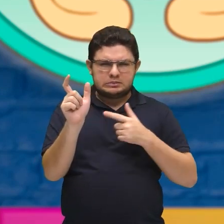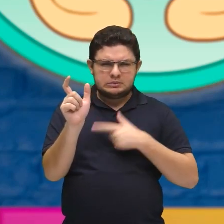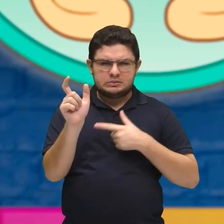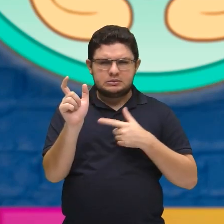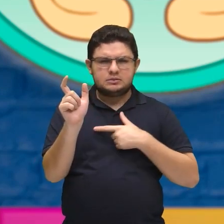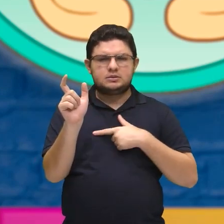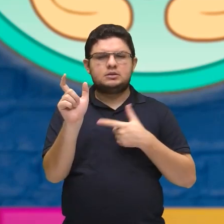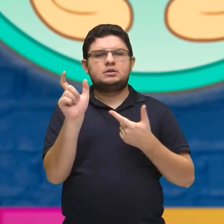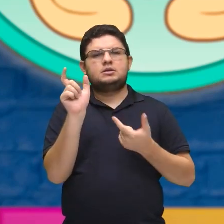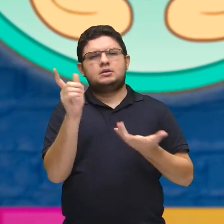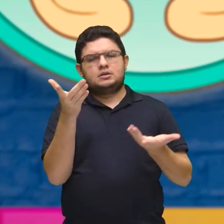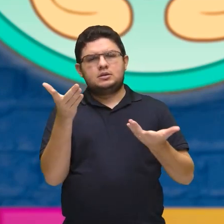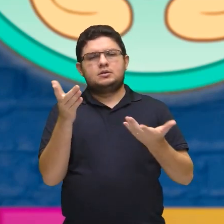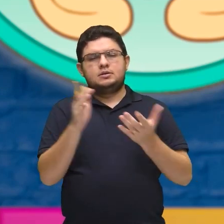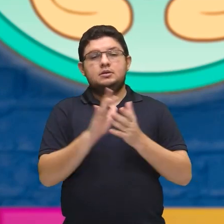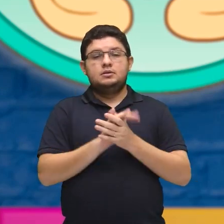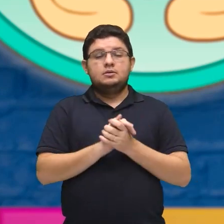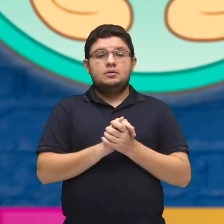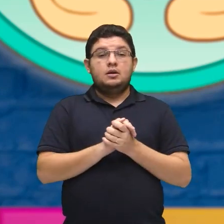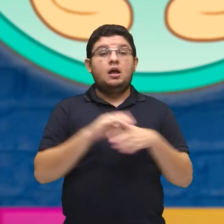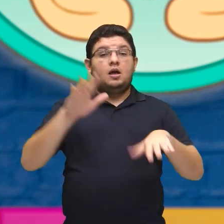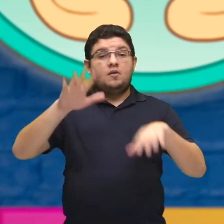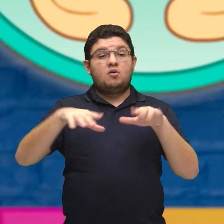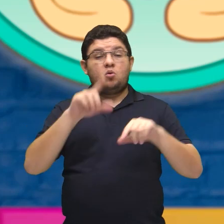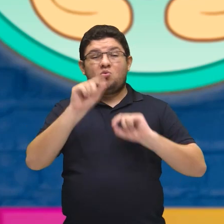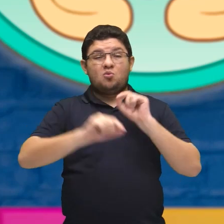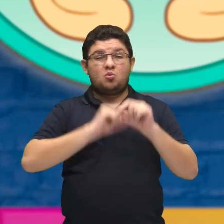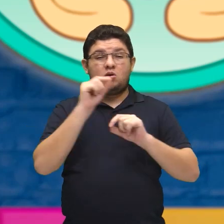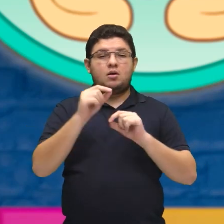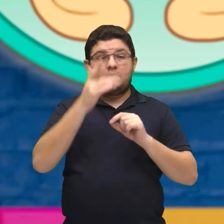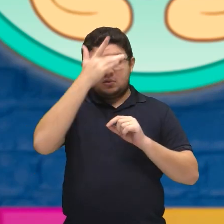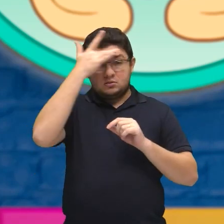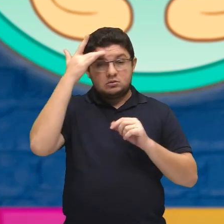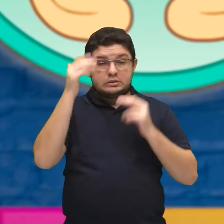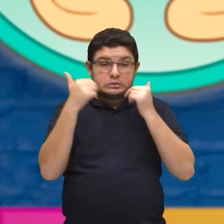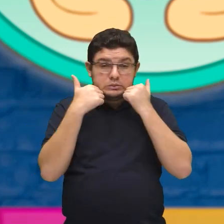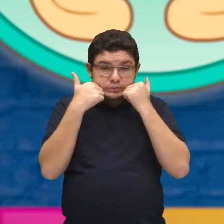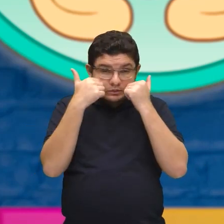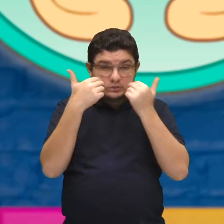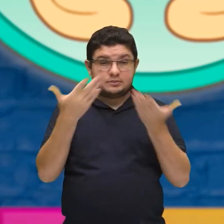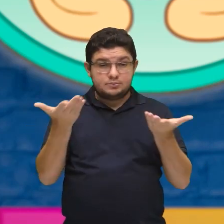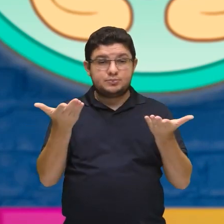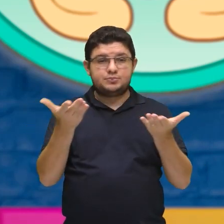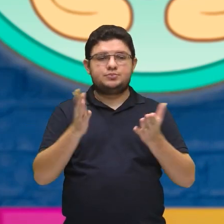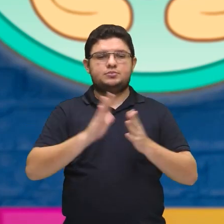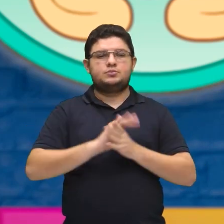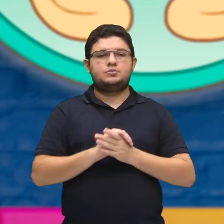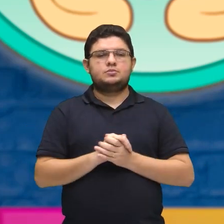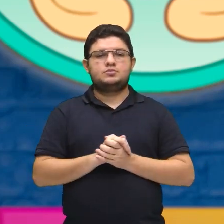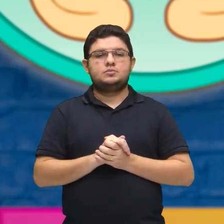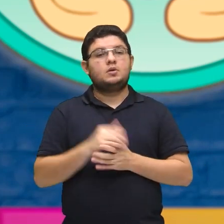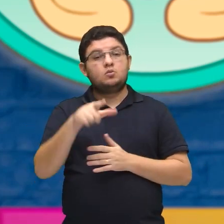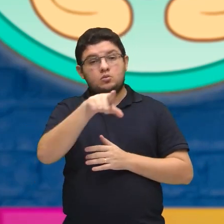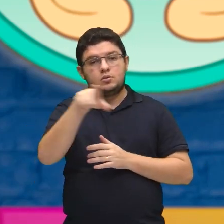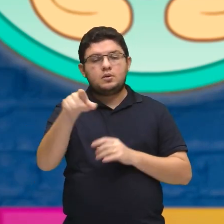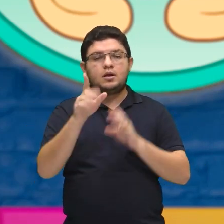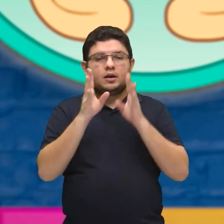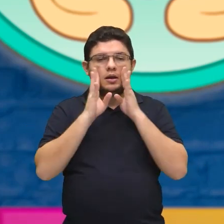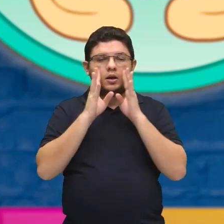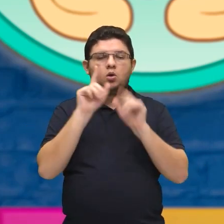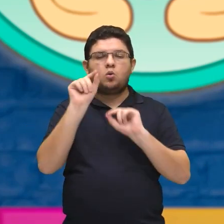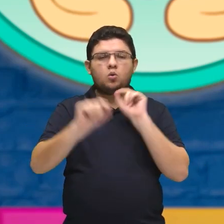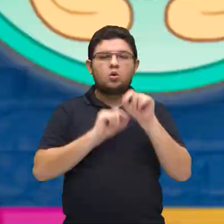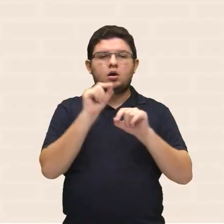que são situações bem vexatórias para o outro, tá bom? Então, verifique essas situações. Fora de